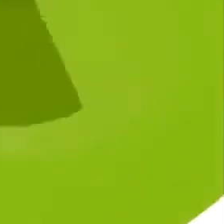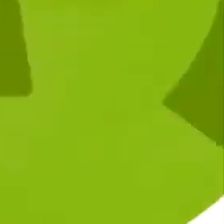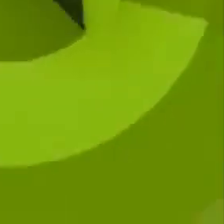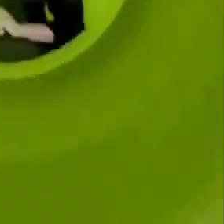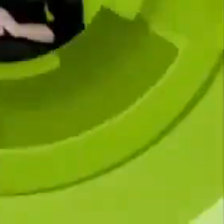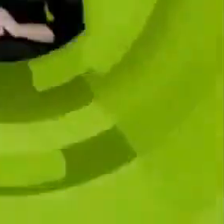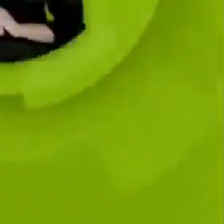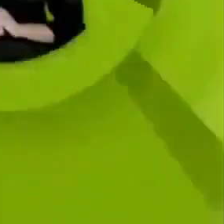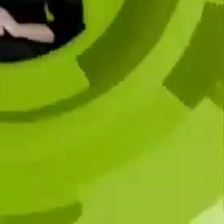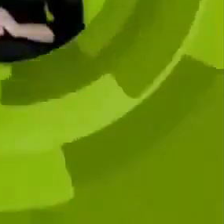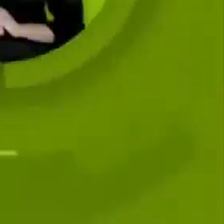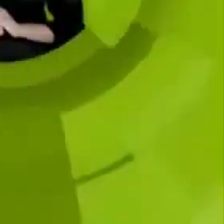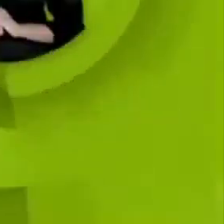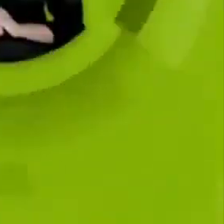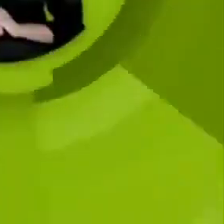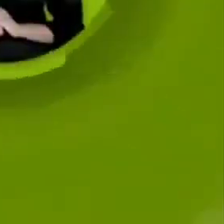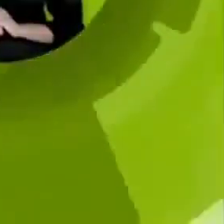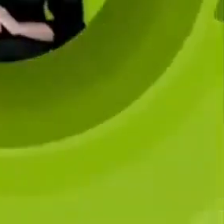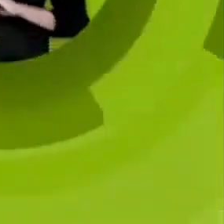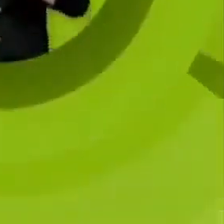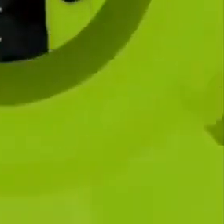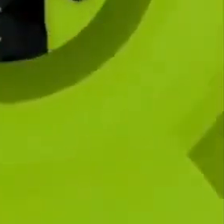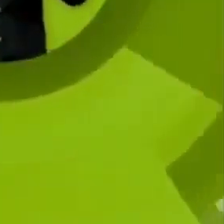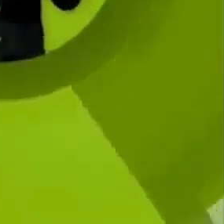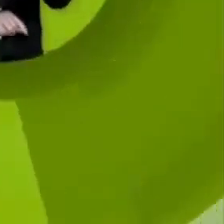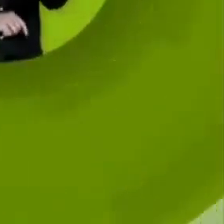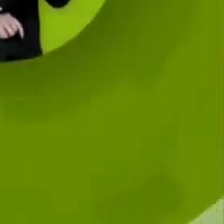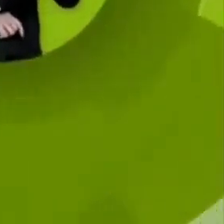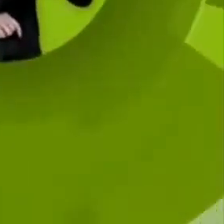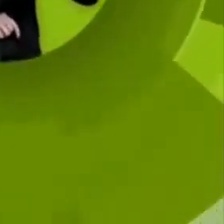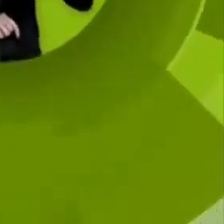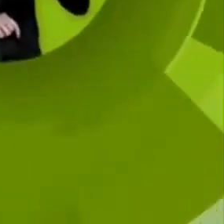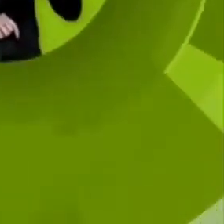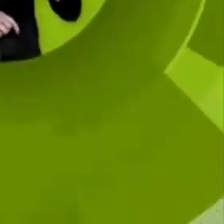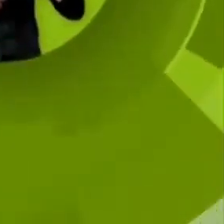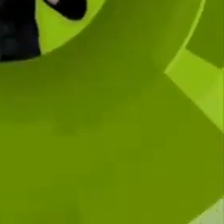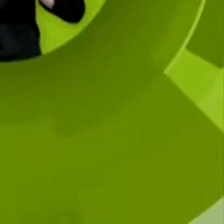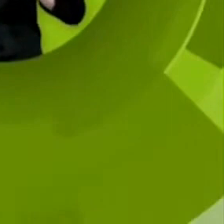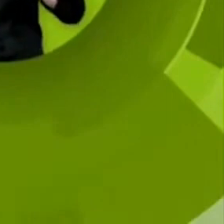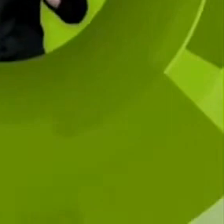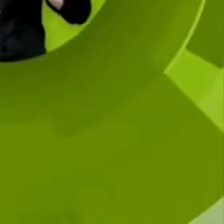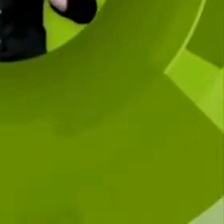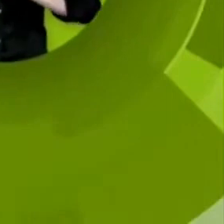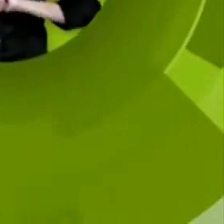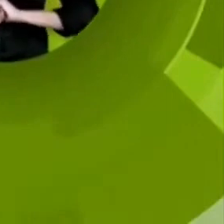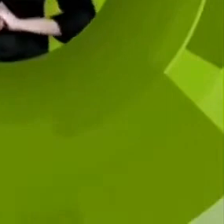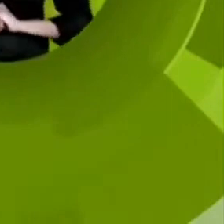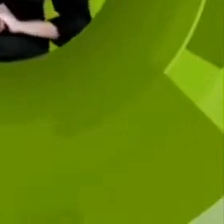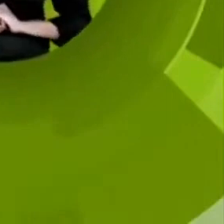e o programa a seguir é livre para todos os públicos